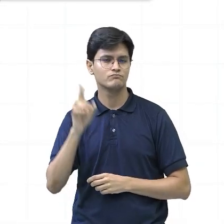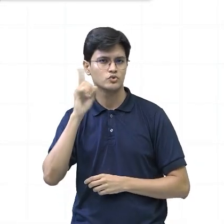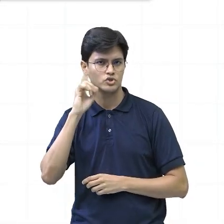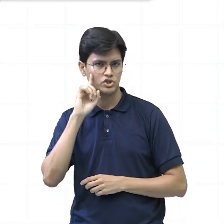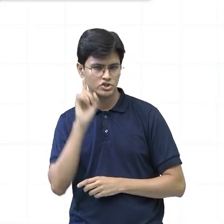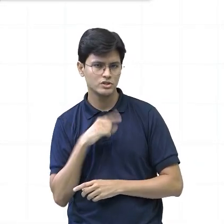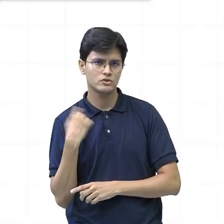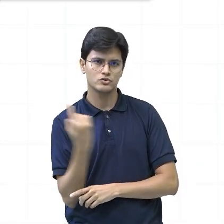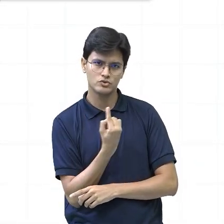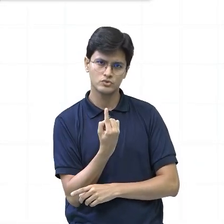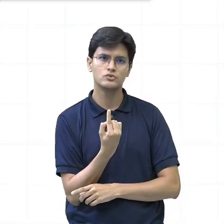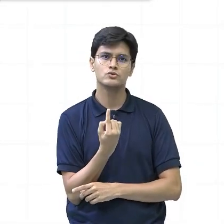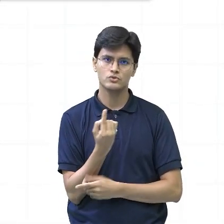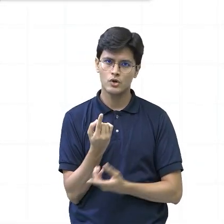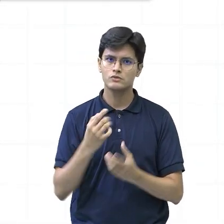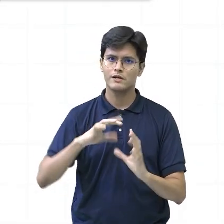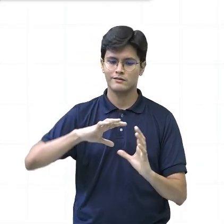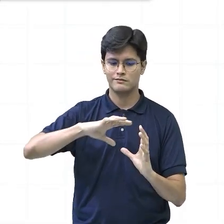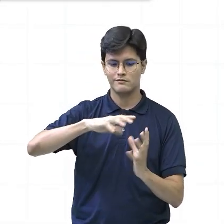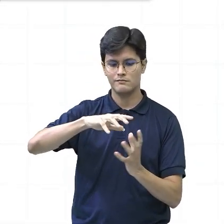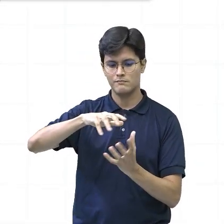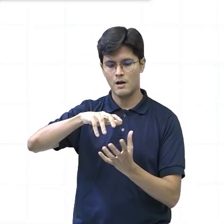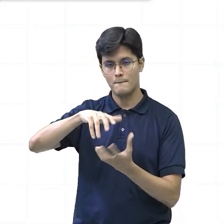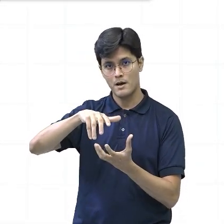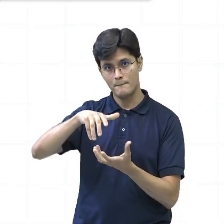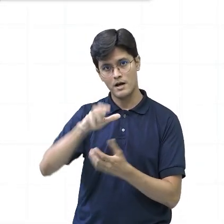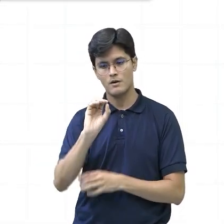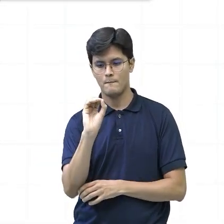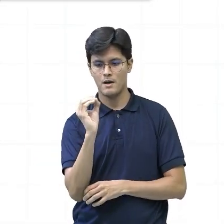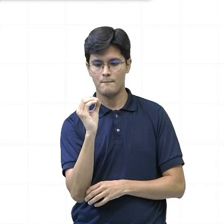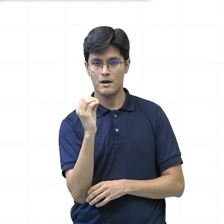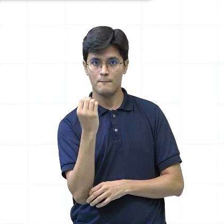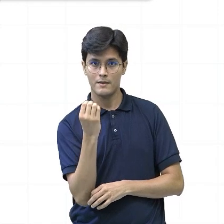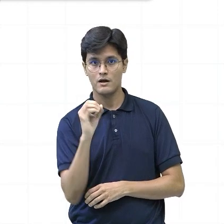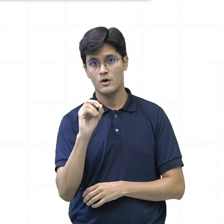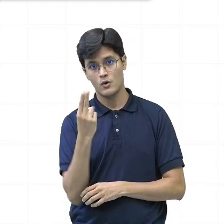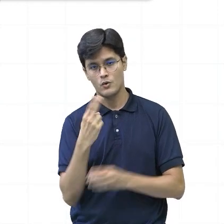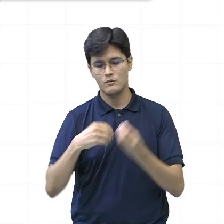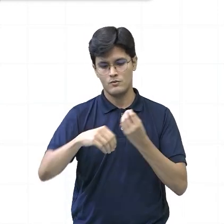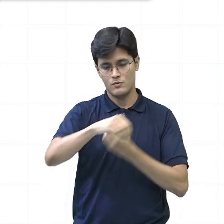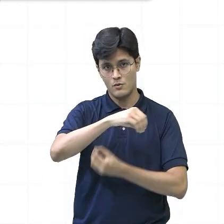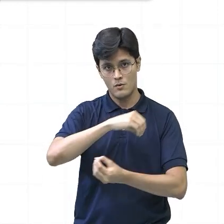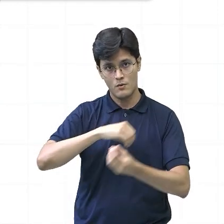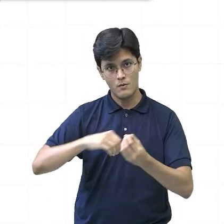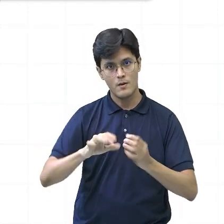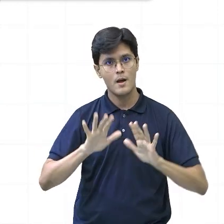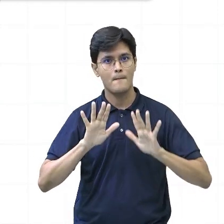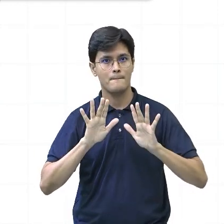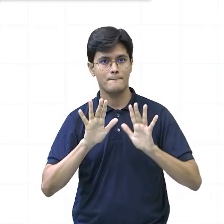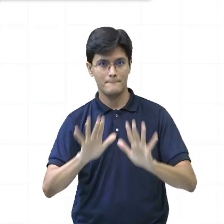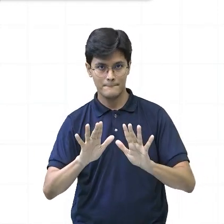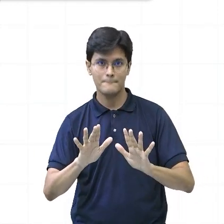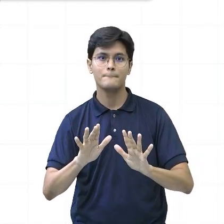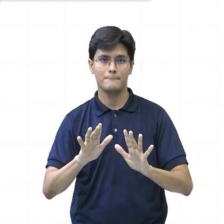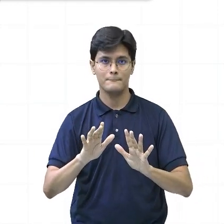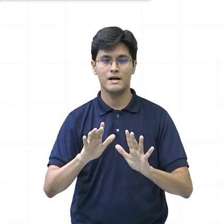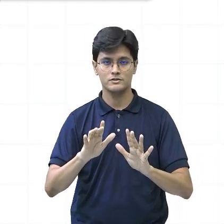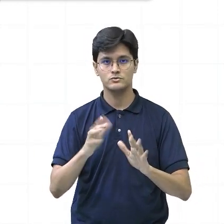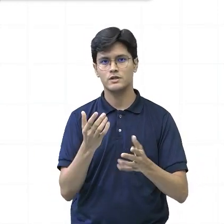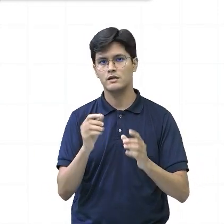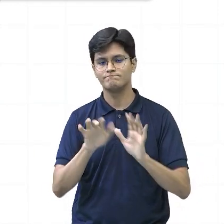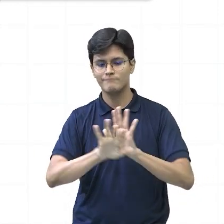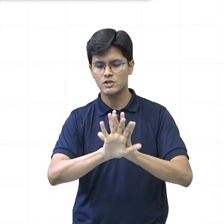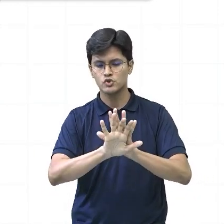essa movimentação da Terra, mas a mudança aparente do Sol e a mudança de projeção da sombra ao longo do